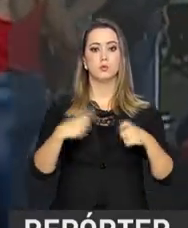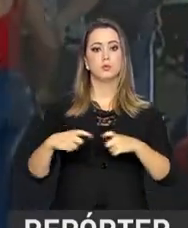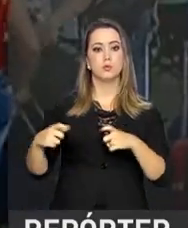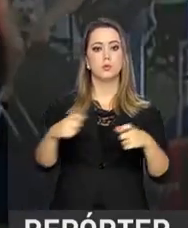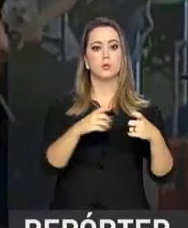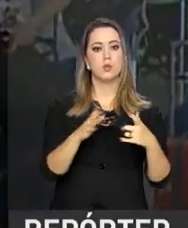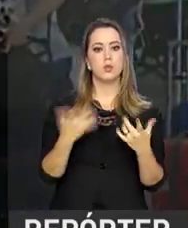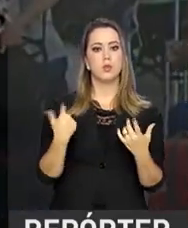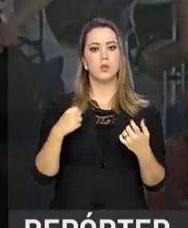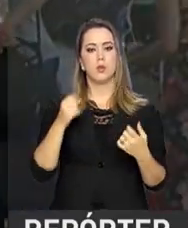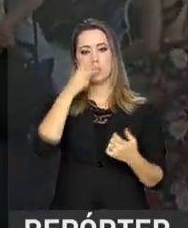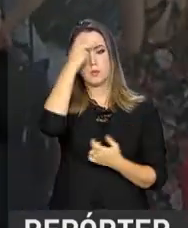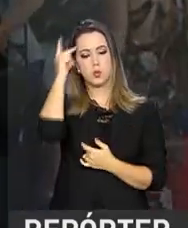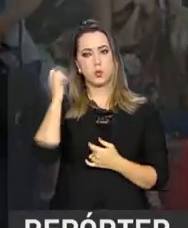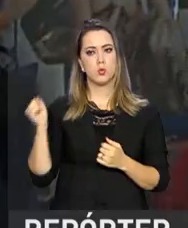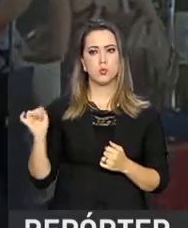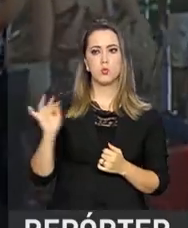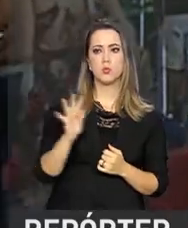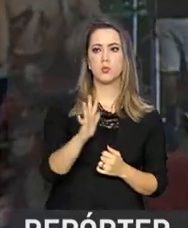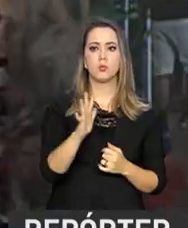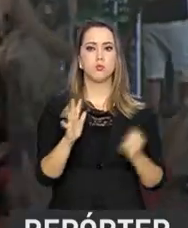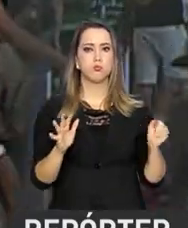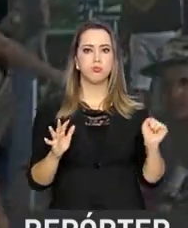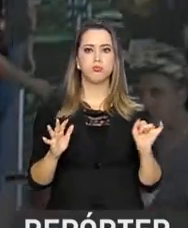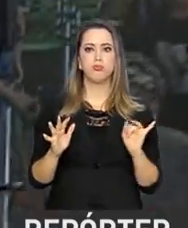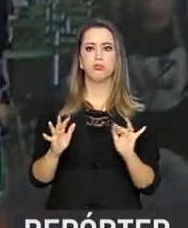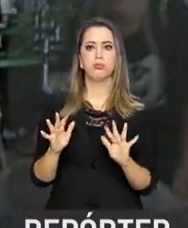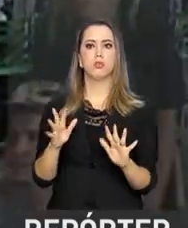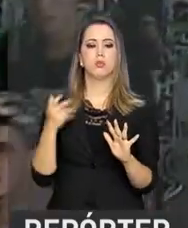vem aumentando o fluxo de